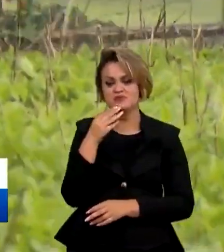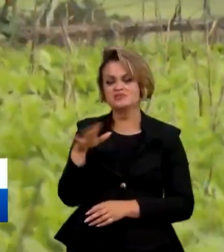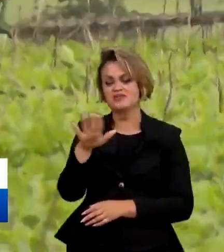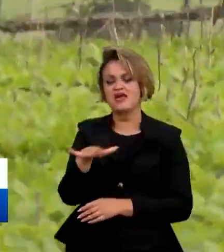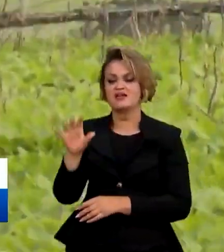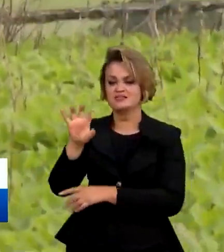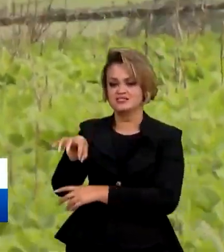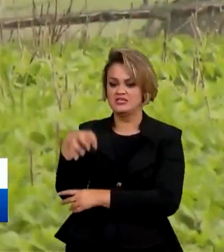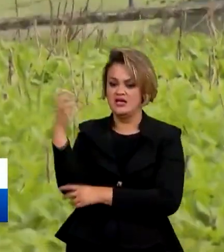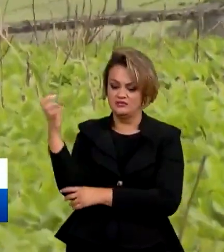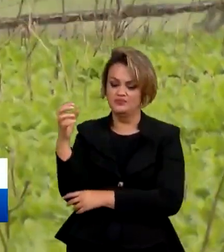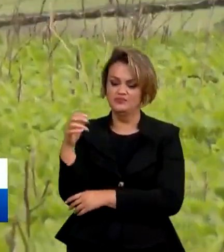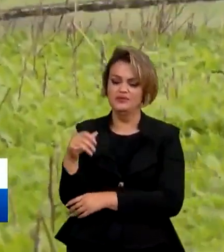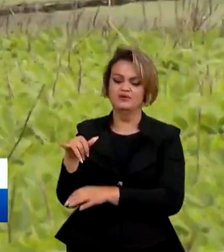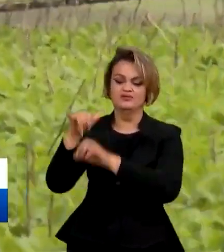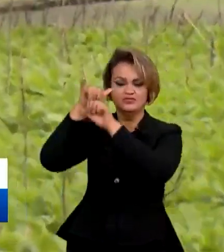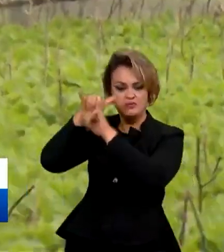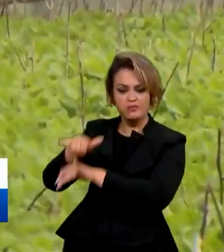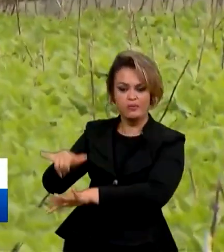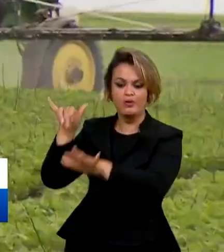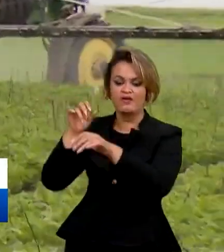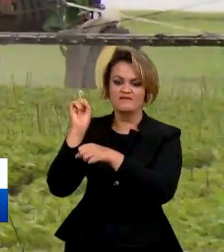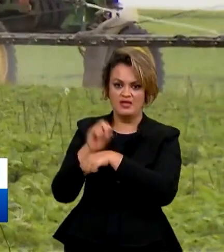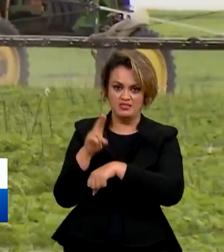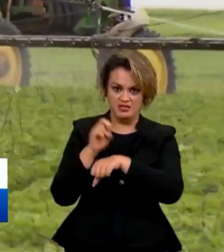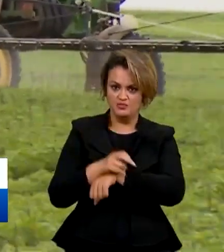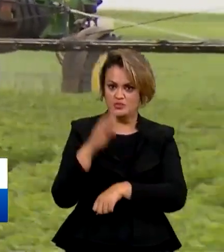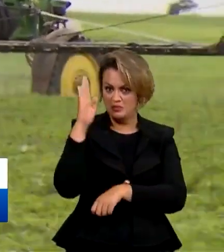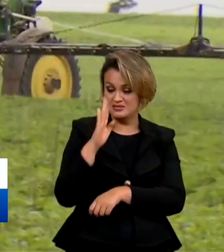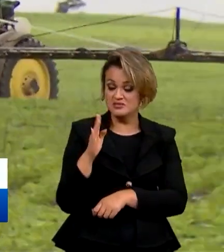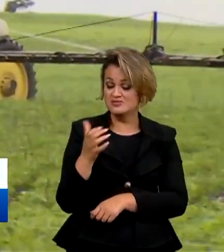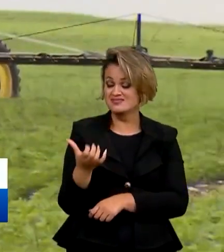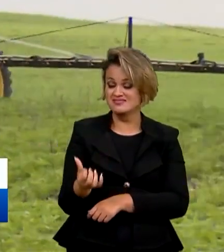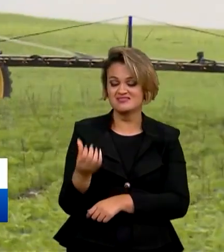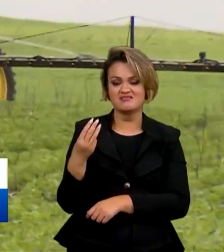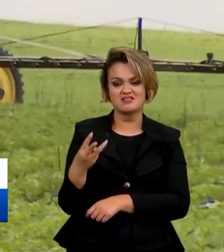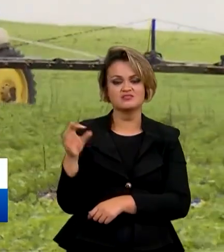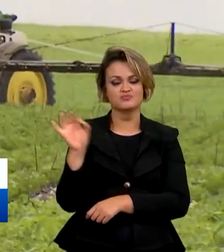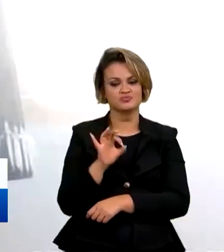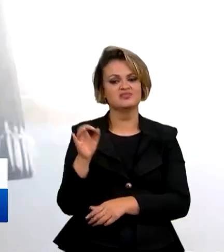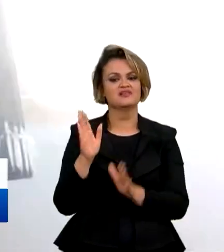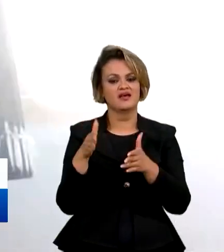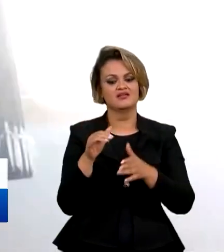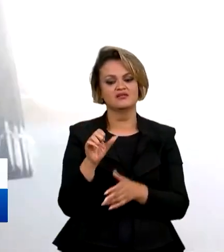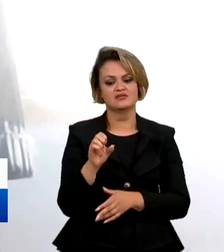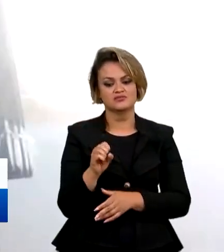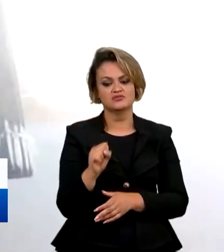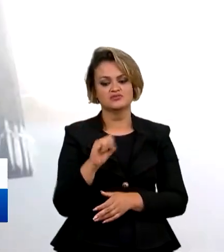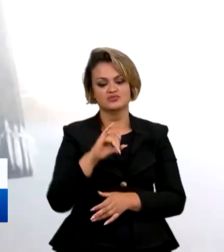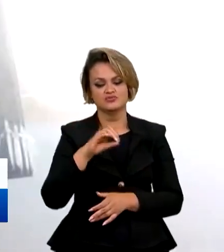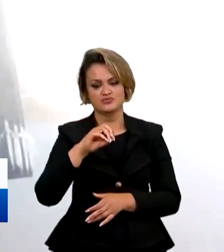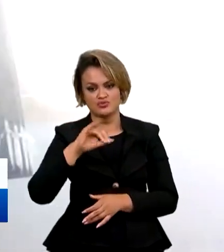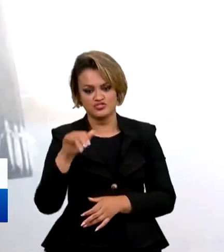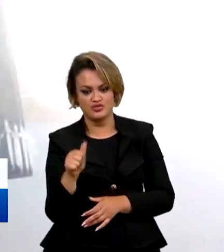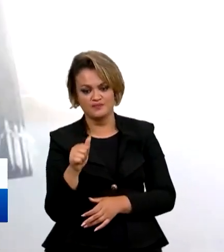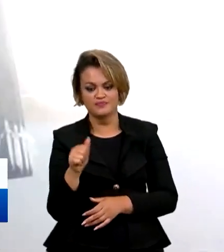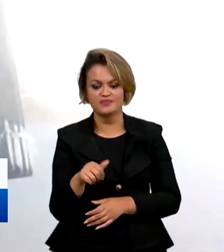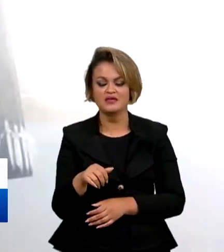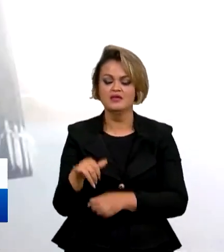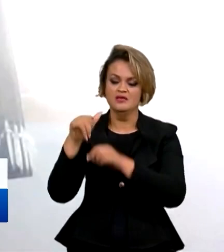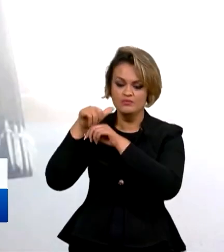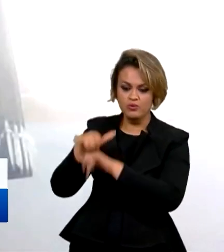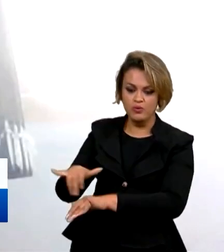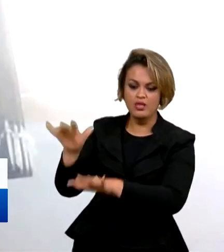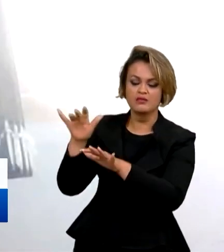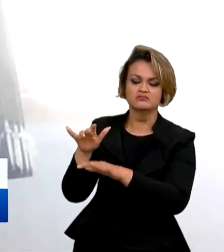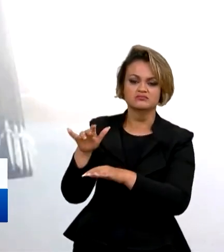do total de agrotóxicos utilizados no país, 63% vão para a soja. Agrotóxicos que são permitidos,